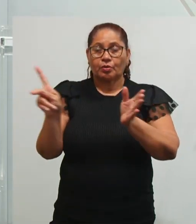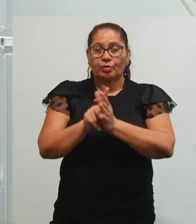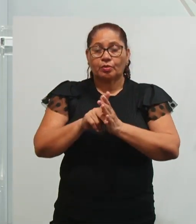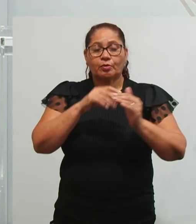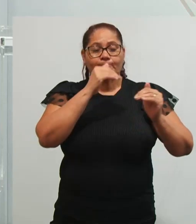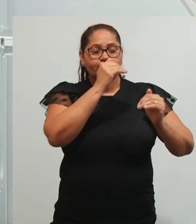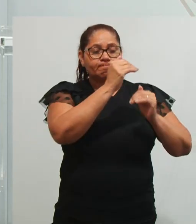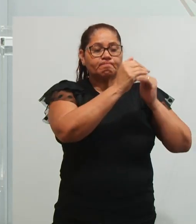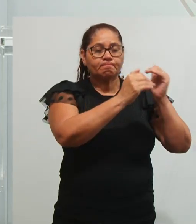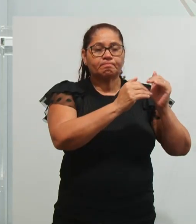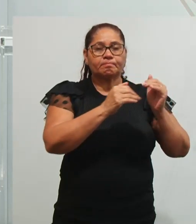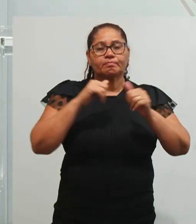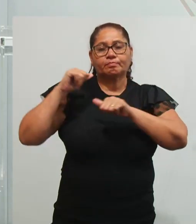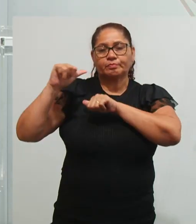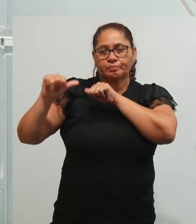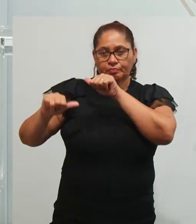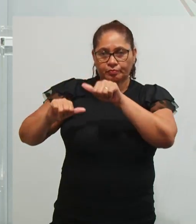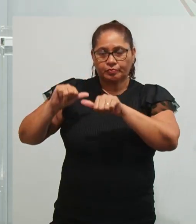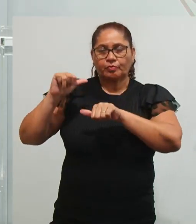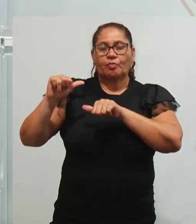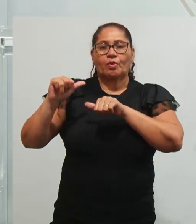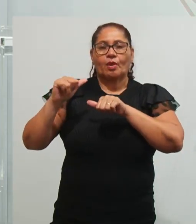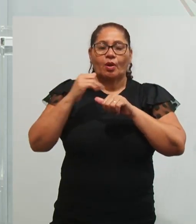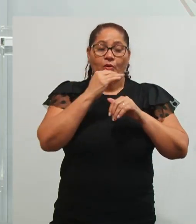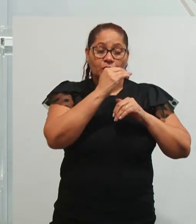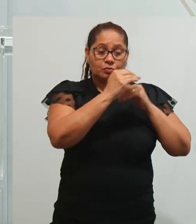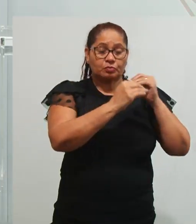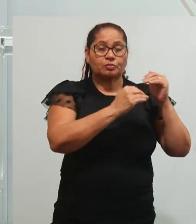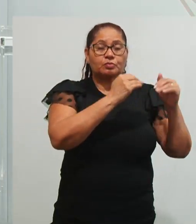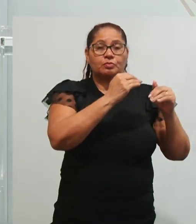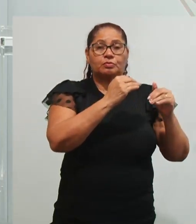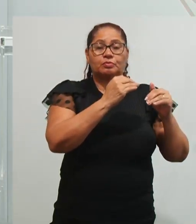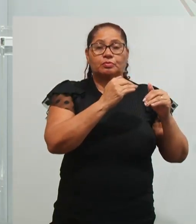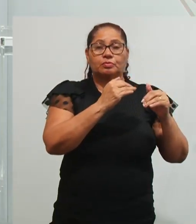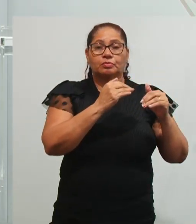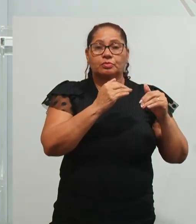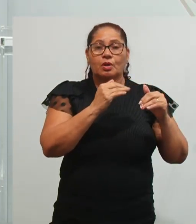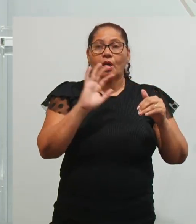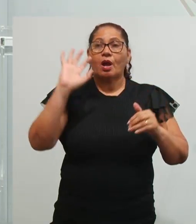processo avaliativo. Né? O processo avaliativo, ele se dá